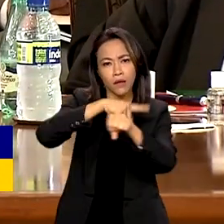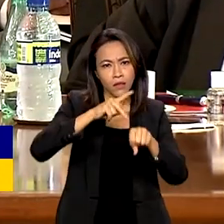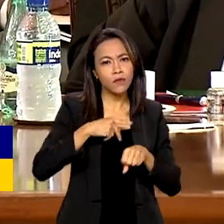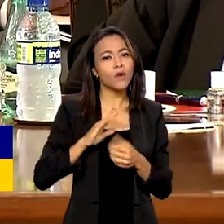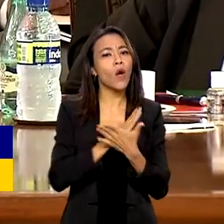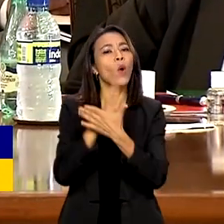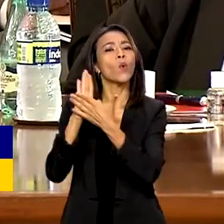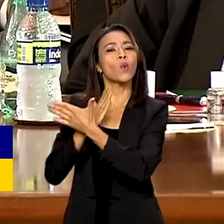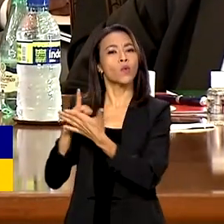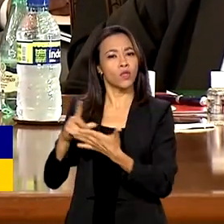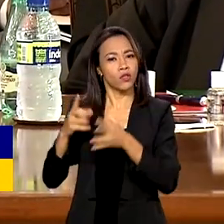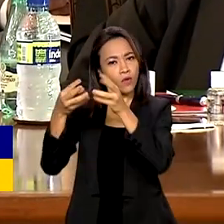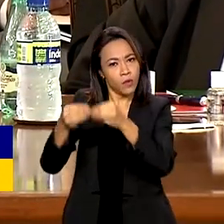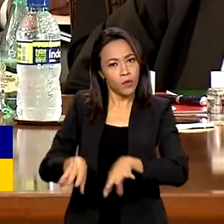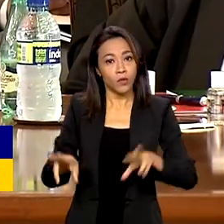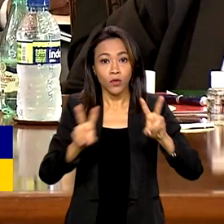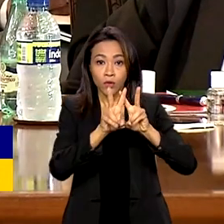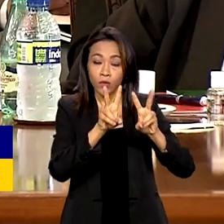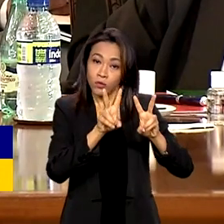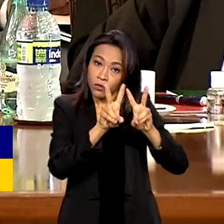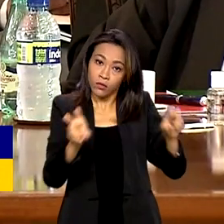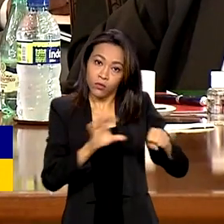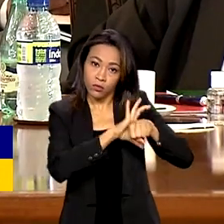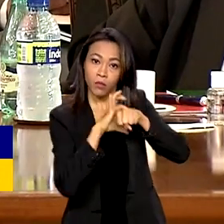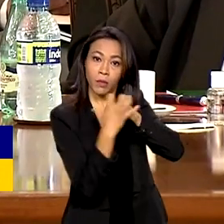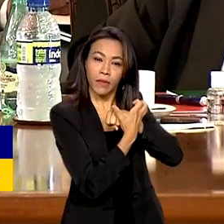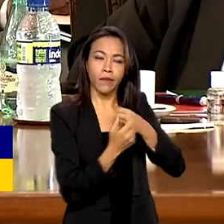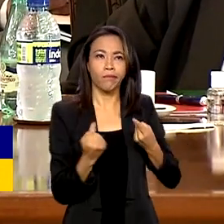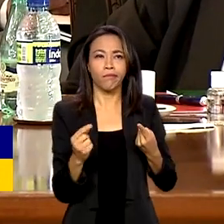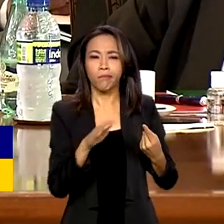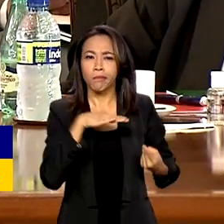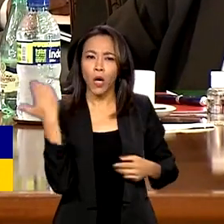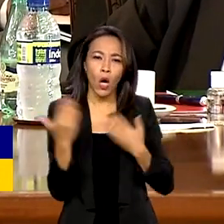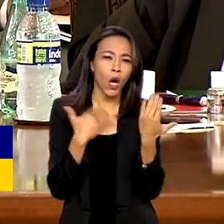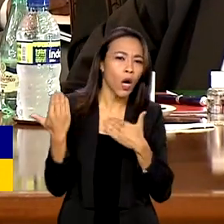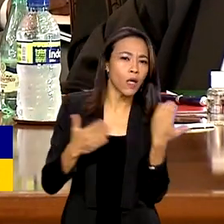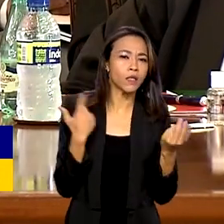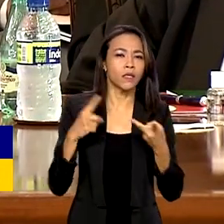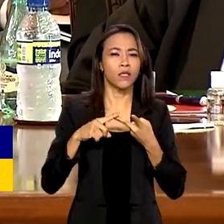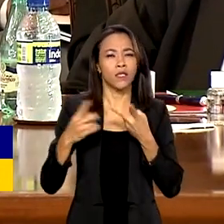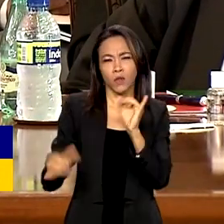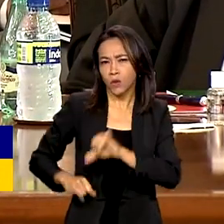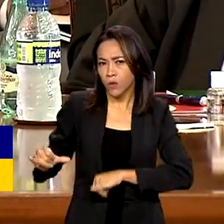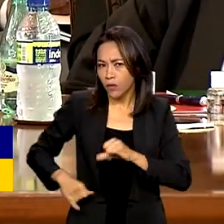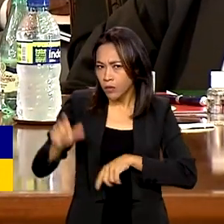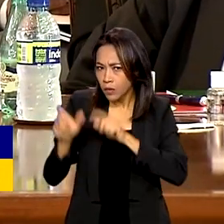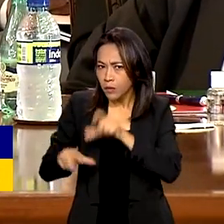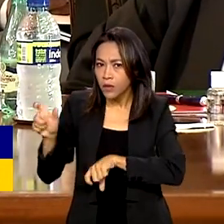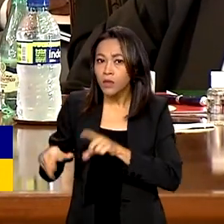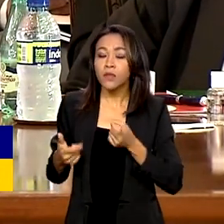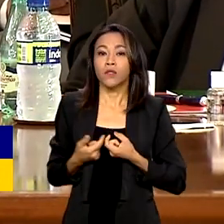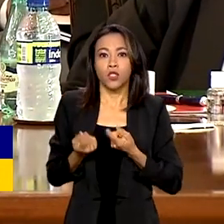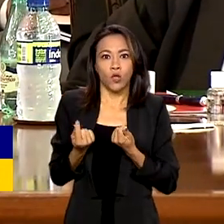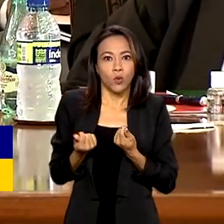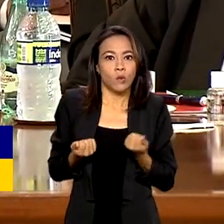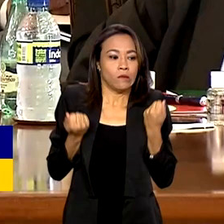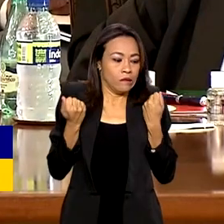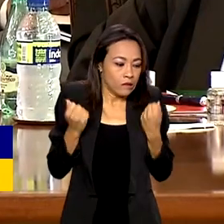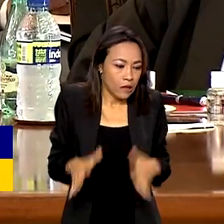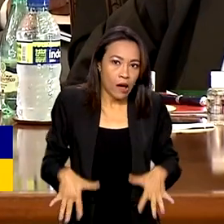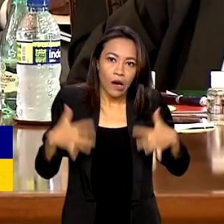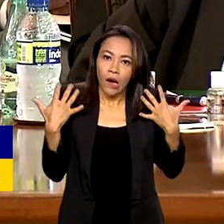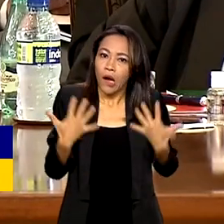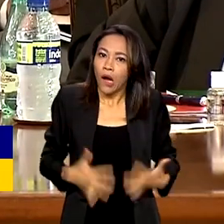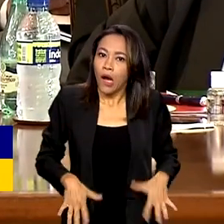pela pandemia do Covid-19. As mortes, o sofrimento humano e o custo econômico